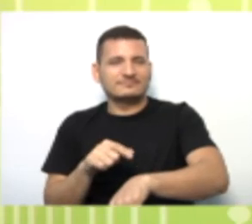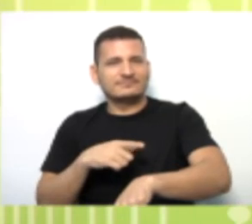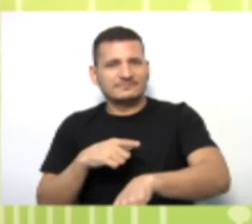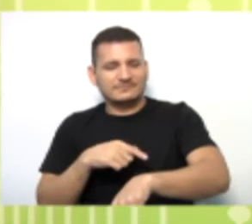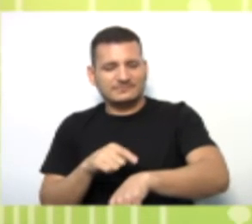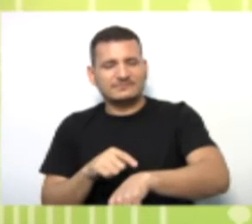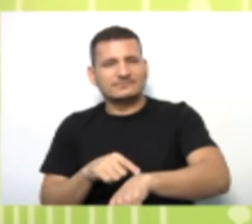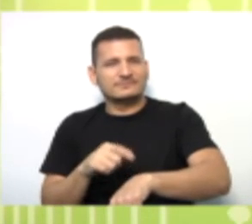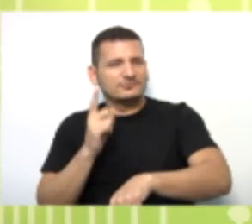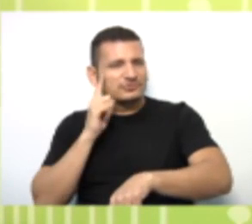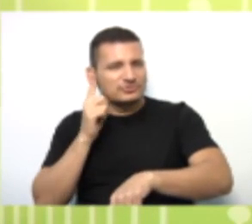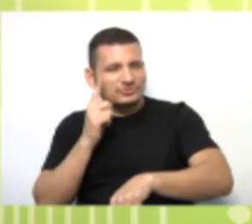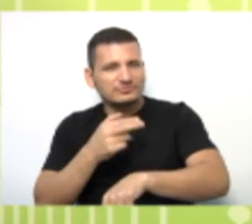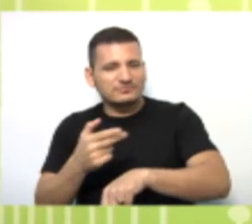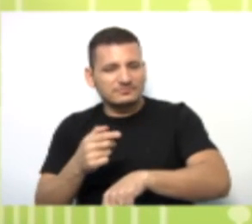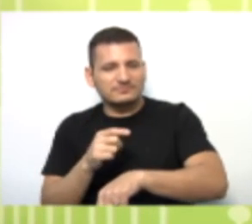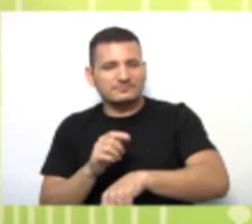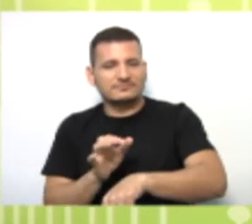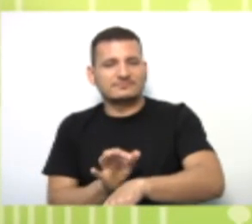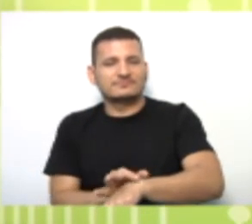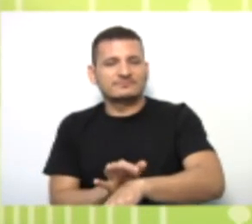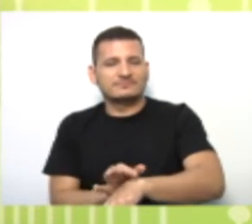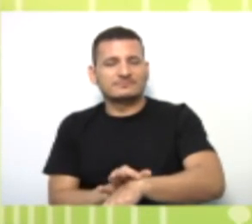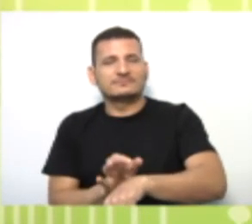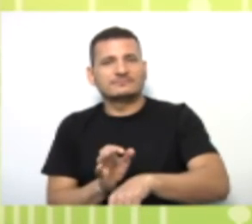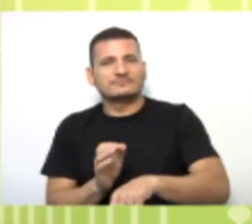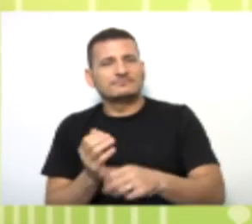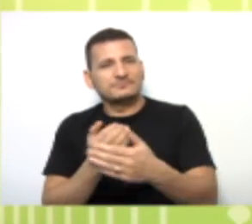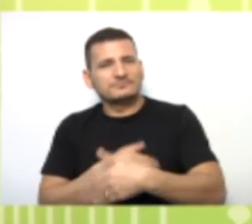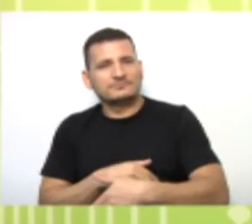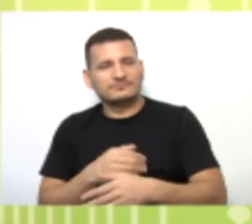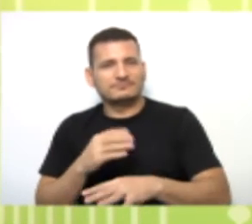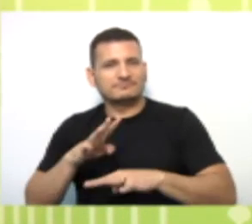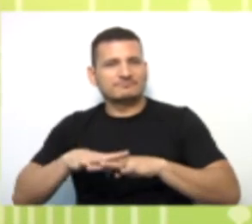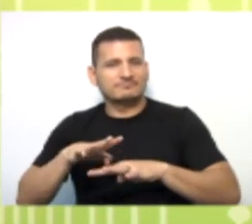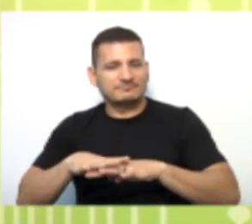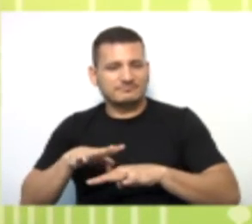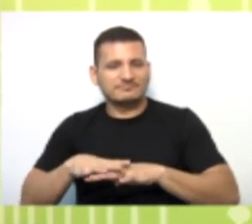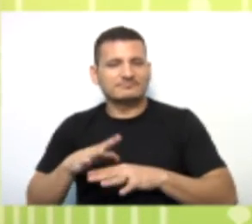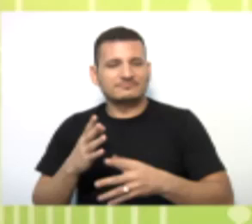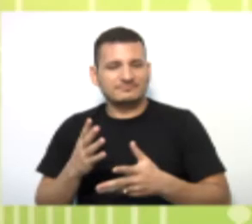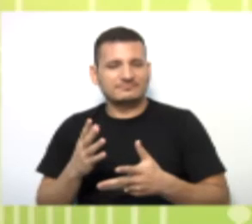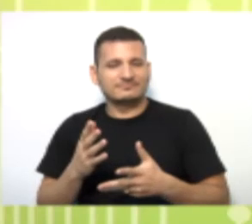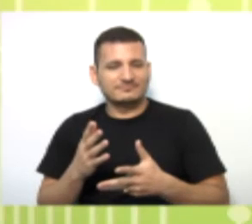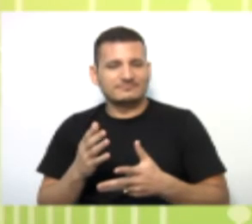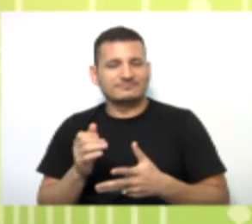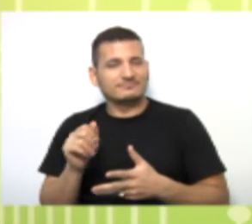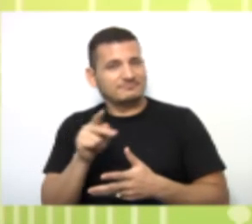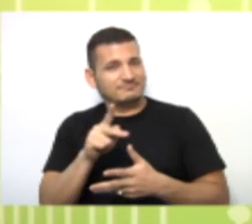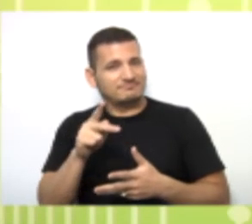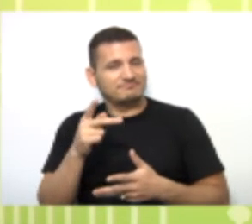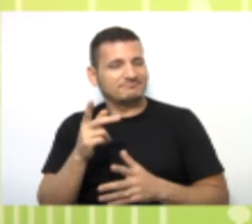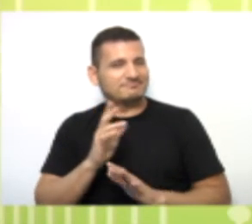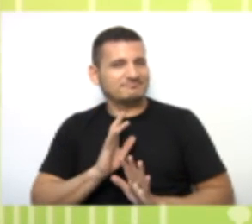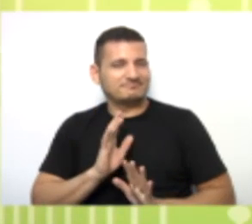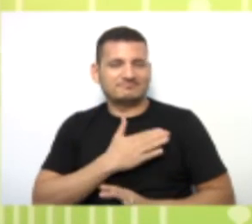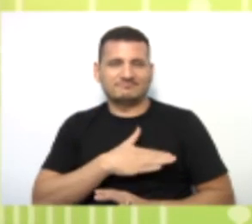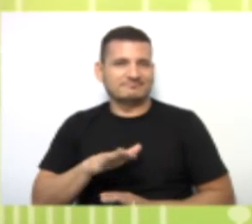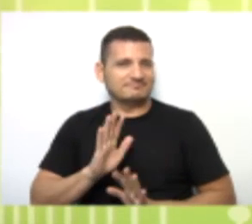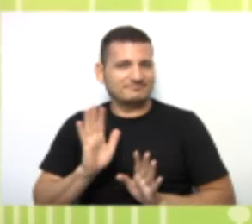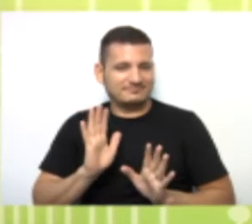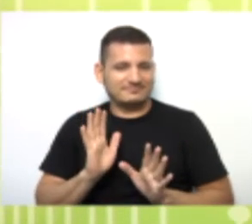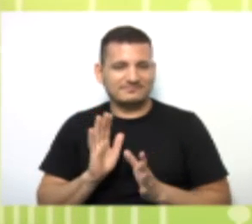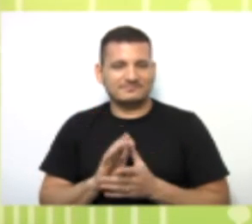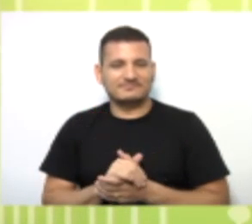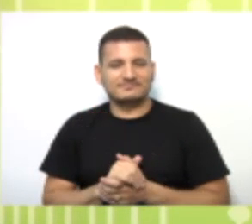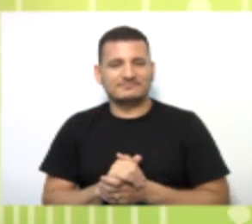no dia a dia, até mesmo calcula para você uma prova de matemática? Poxa vida, acho que o professor de você na escola não ia gostar disso, né? Então,